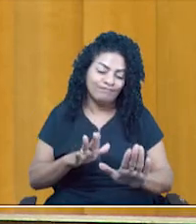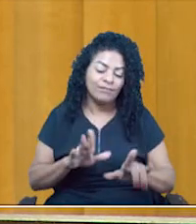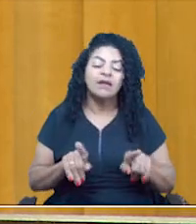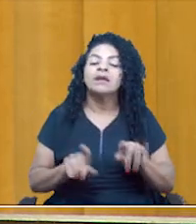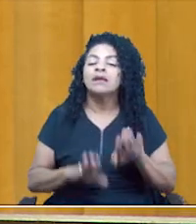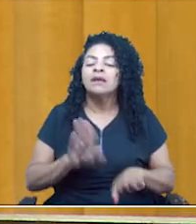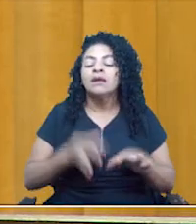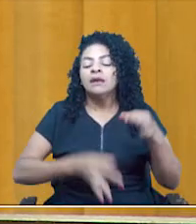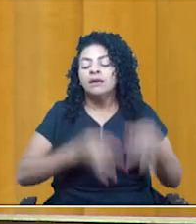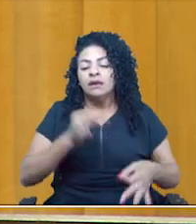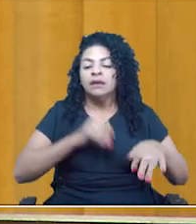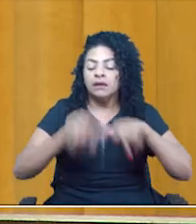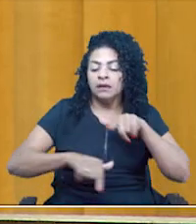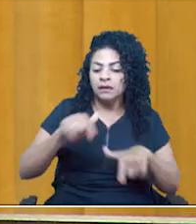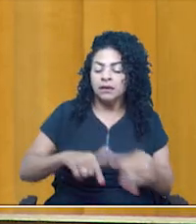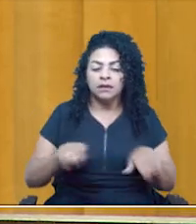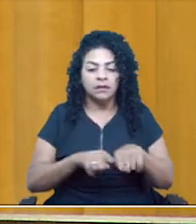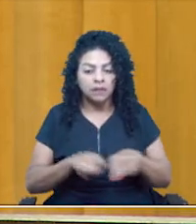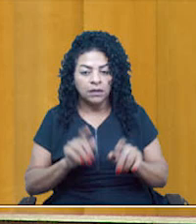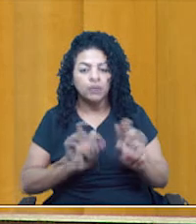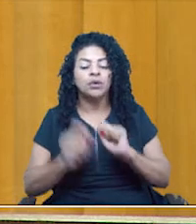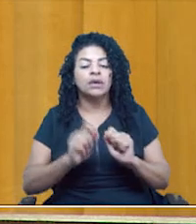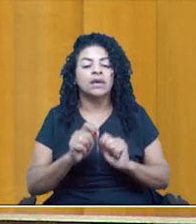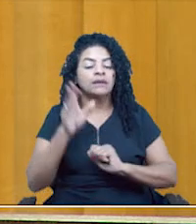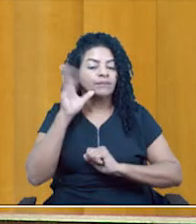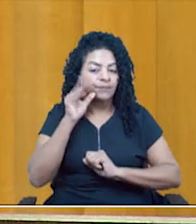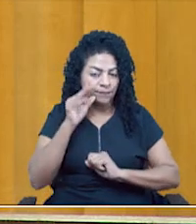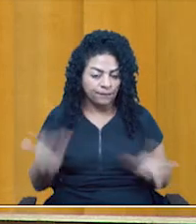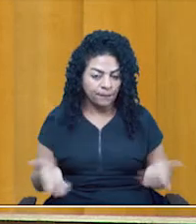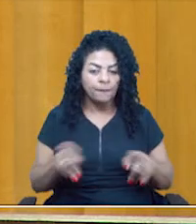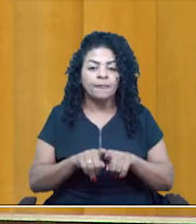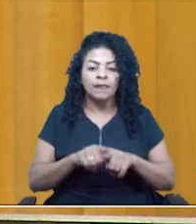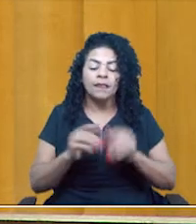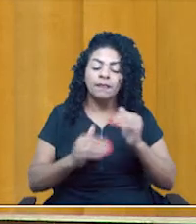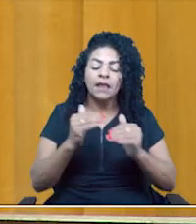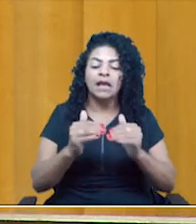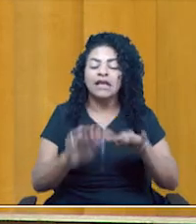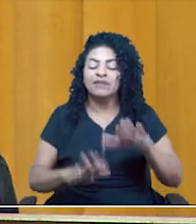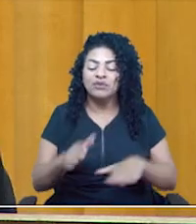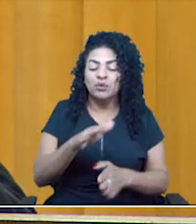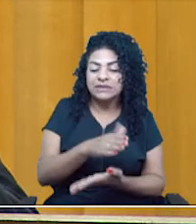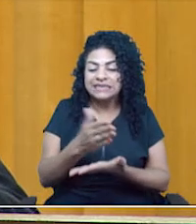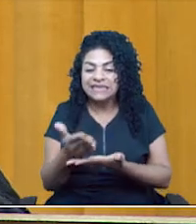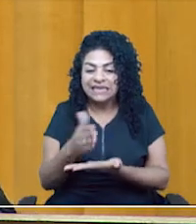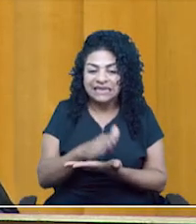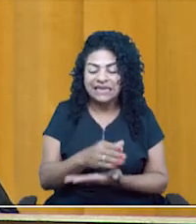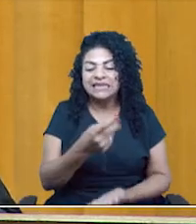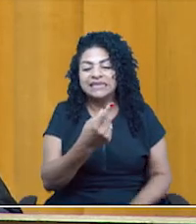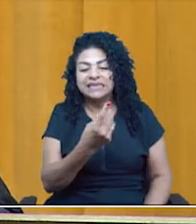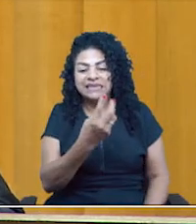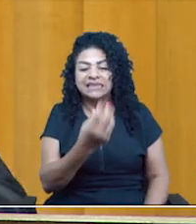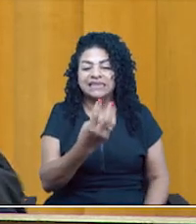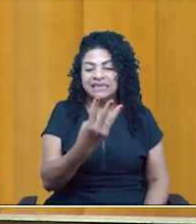Judi, servidores da área judiciária. No segundo grau, a produtividade oscila entre 30 e 126.